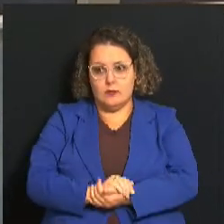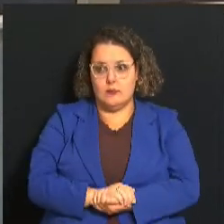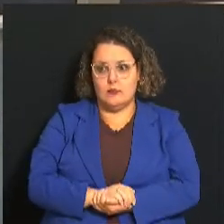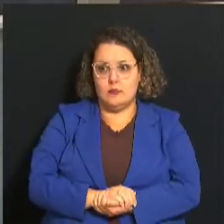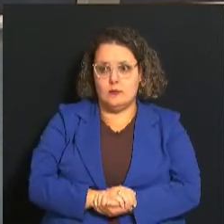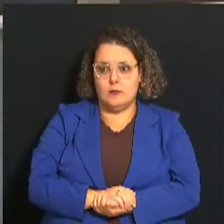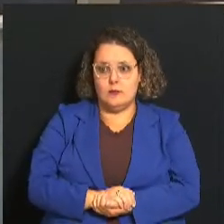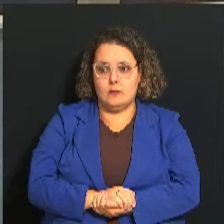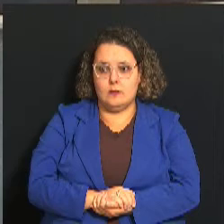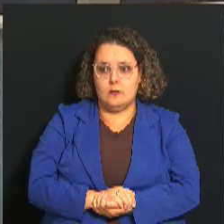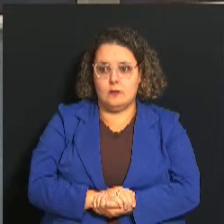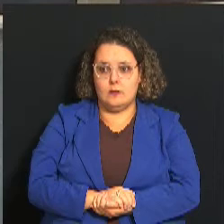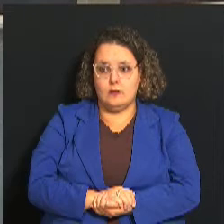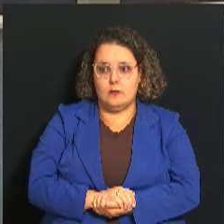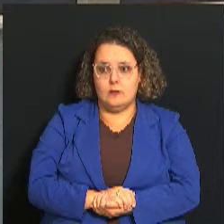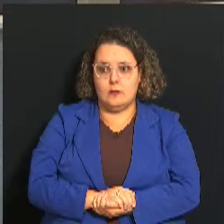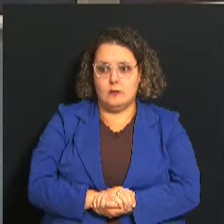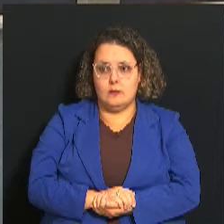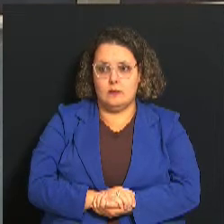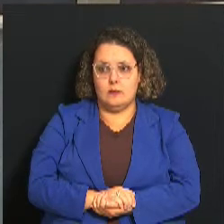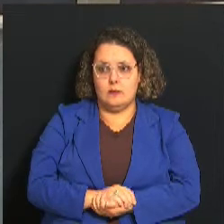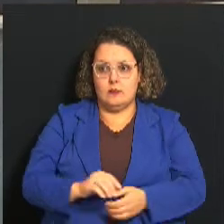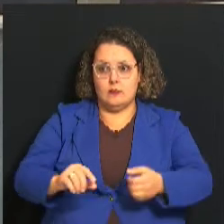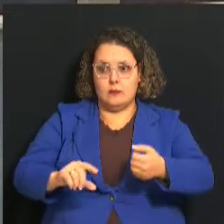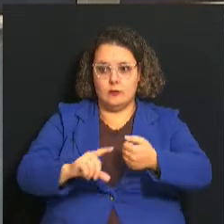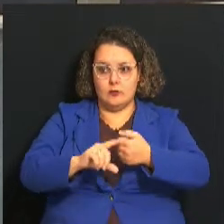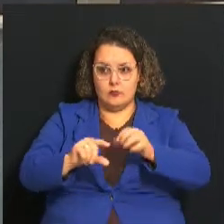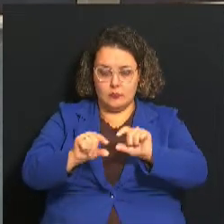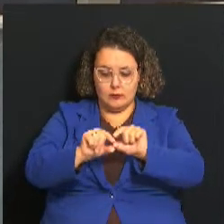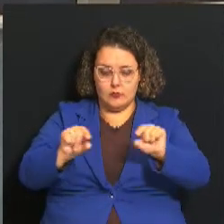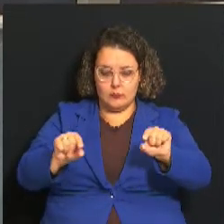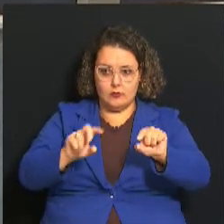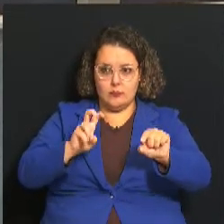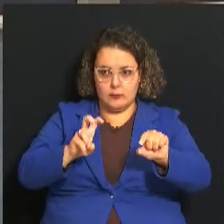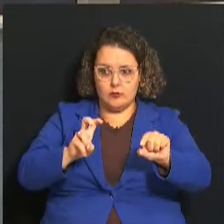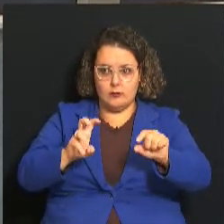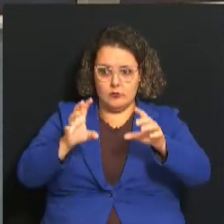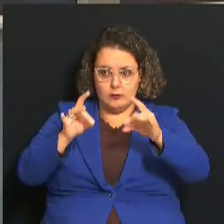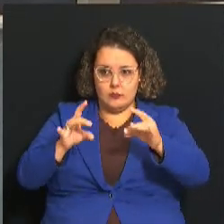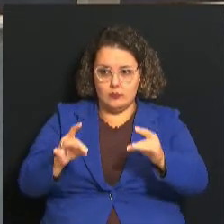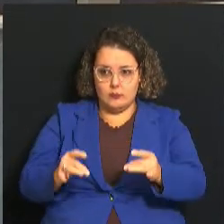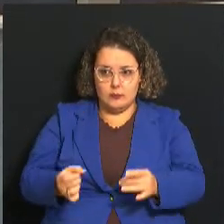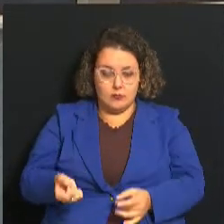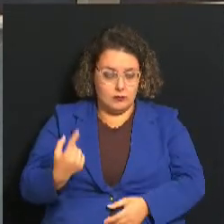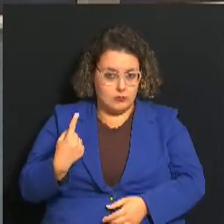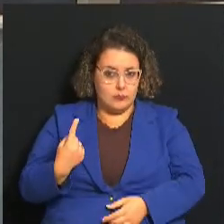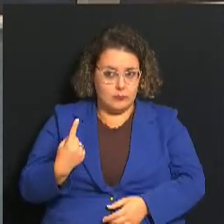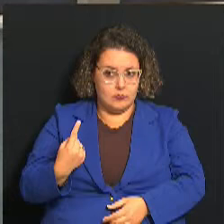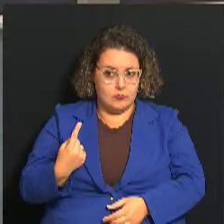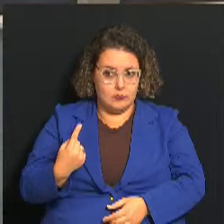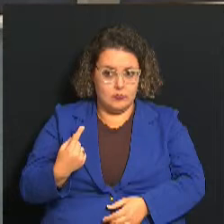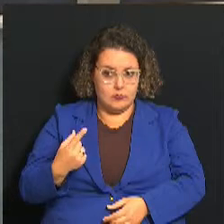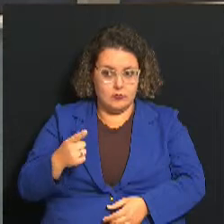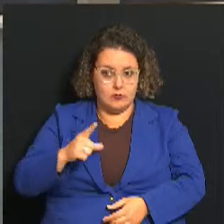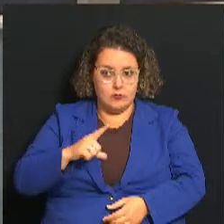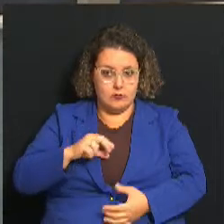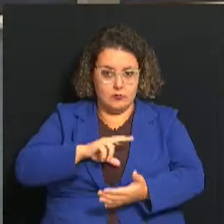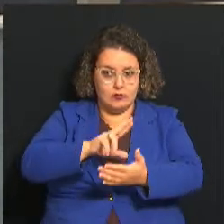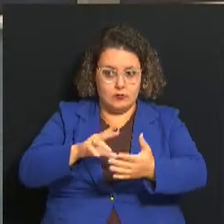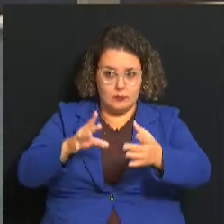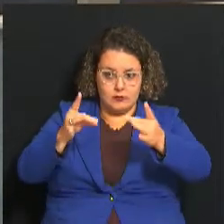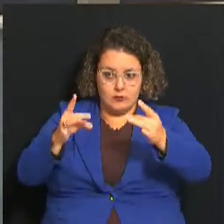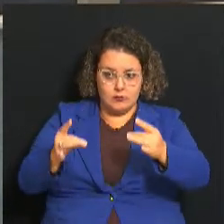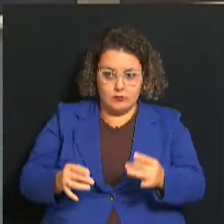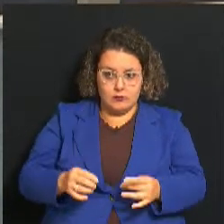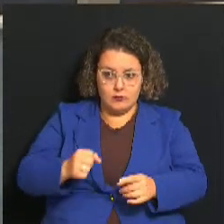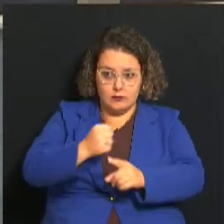Eu queria falar do item 5 dos requisitos. É muito estranho, porque vai ter um monte de requisito para a sociedade